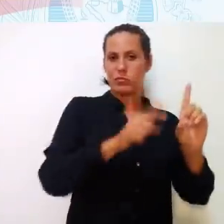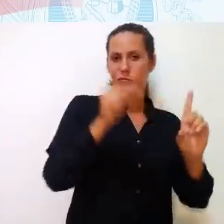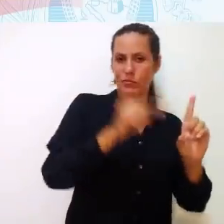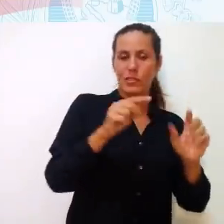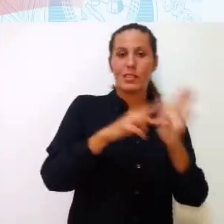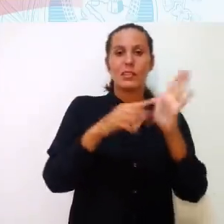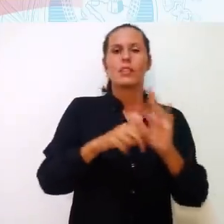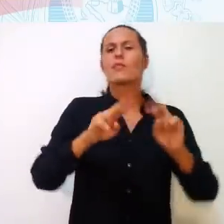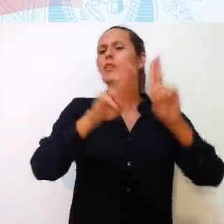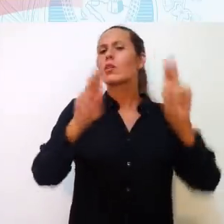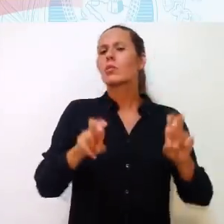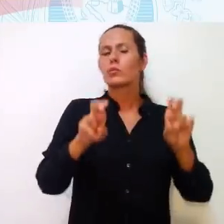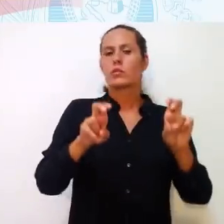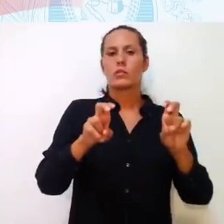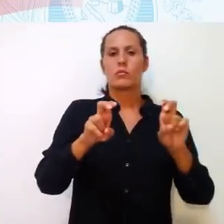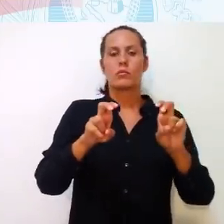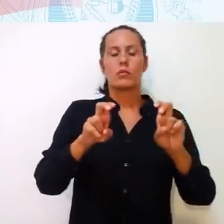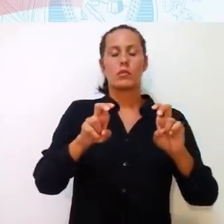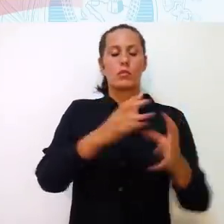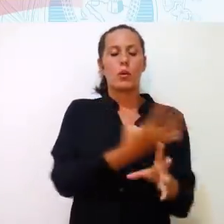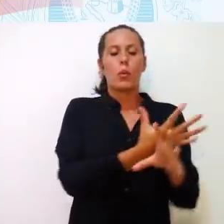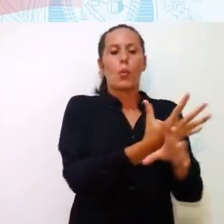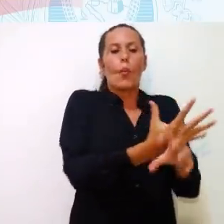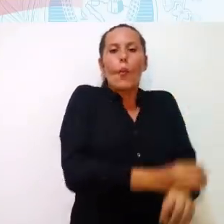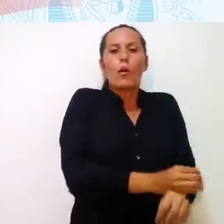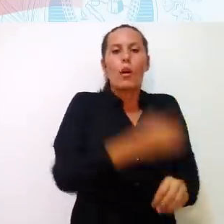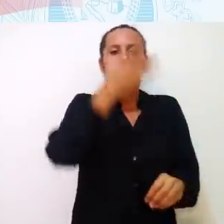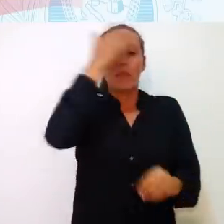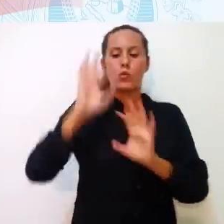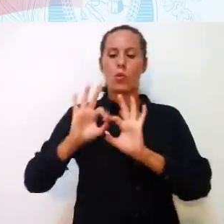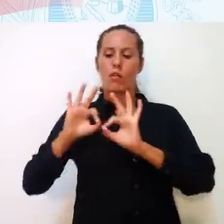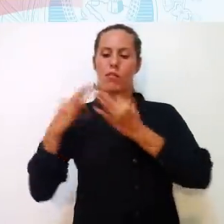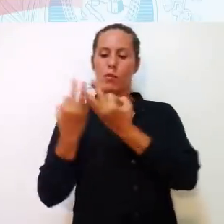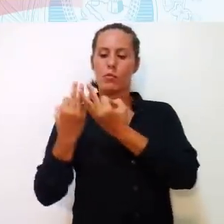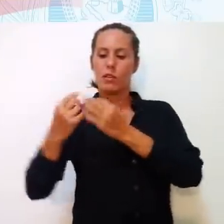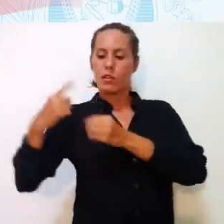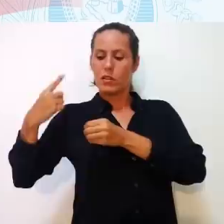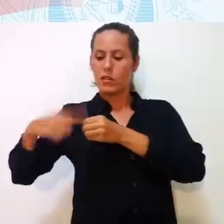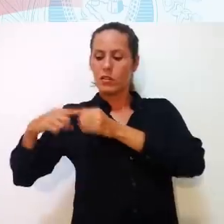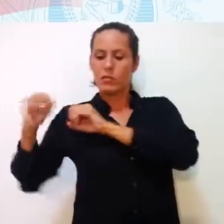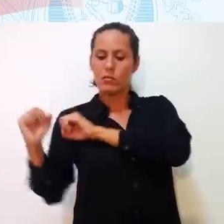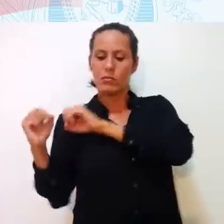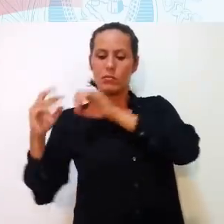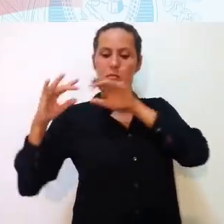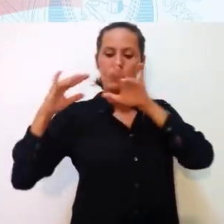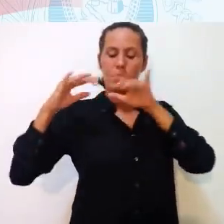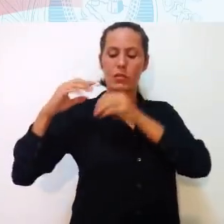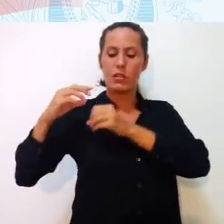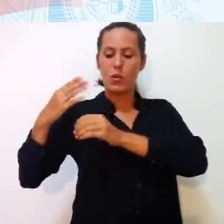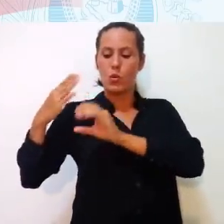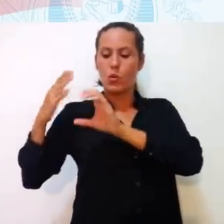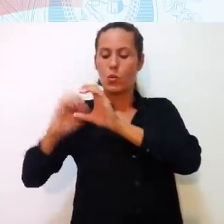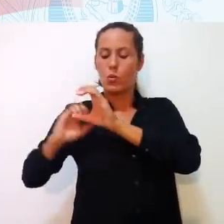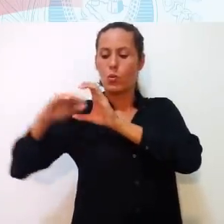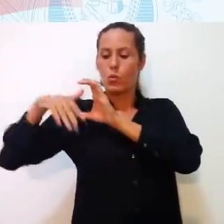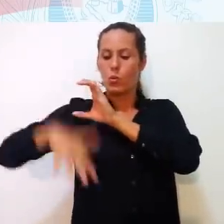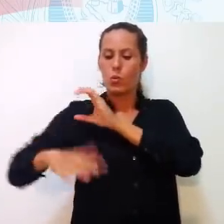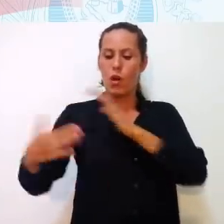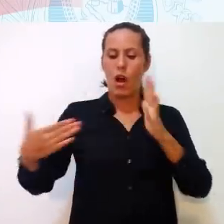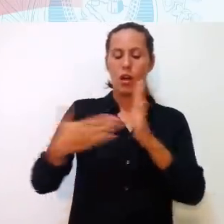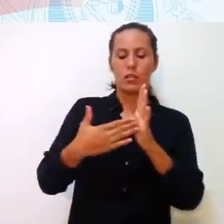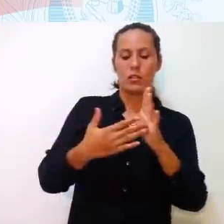João Cabral e aborda o tema da seca nordestina, dando voz aos retirantes que fazem o duro percurso entre o